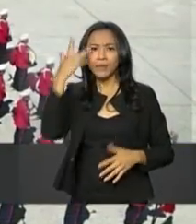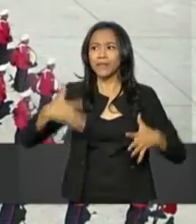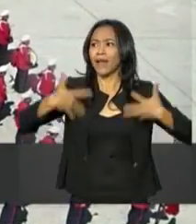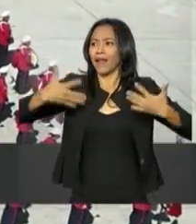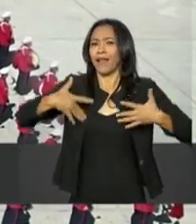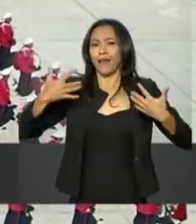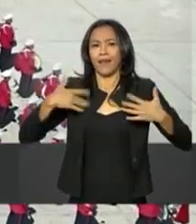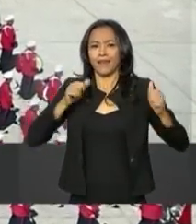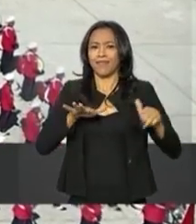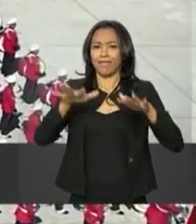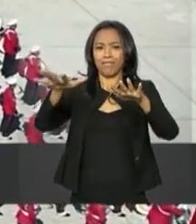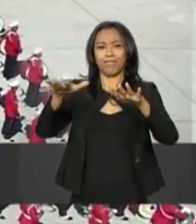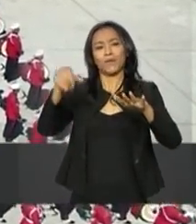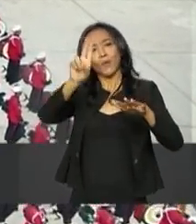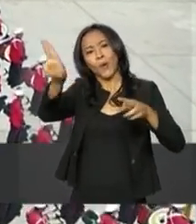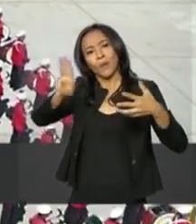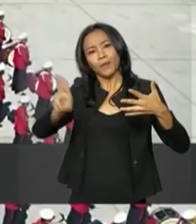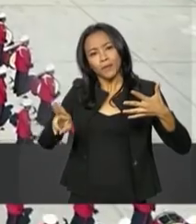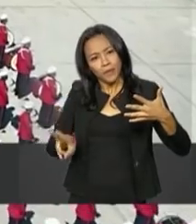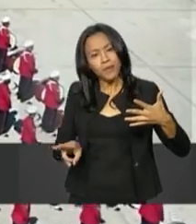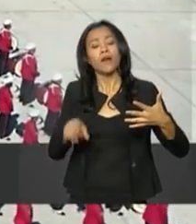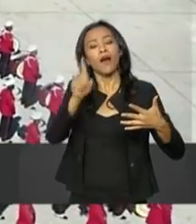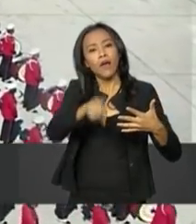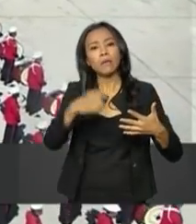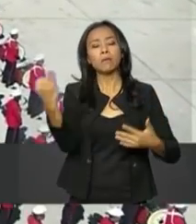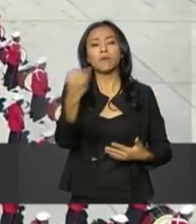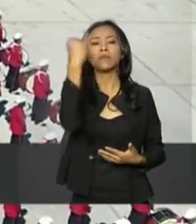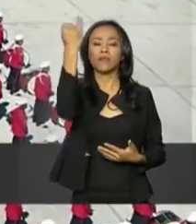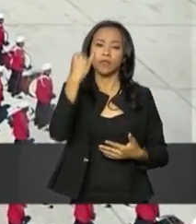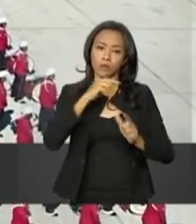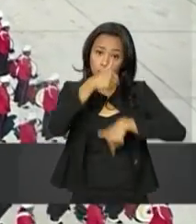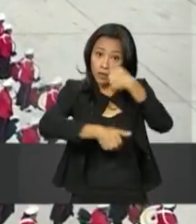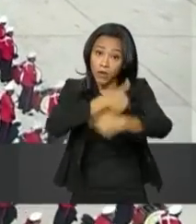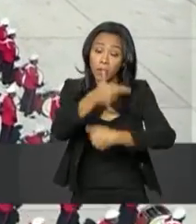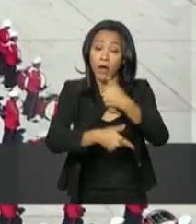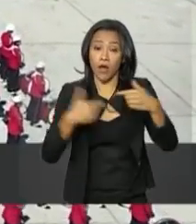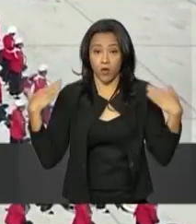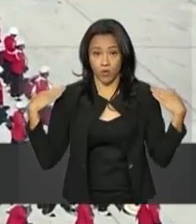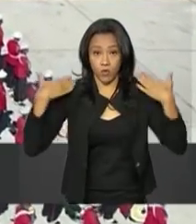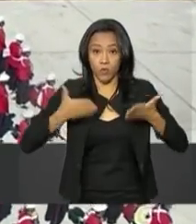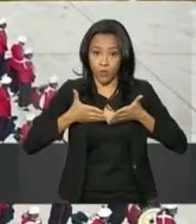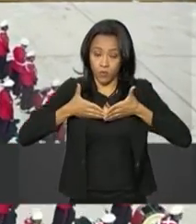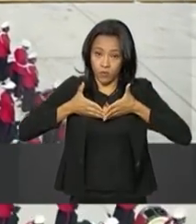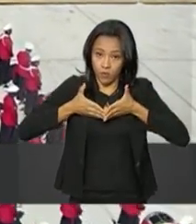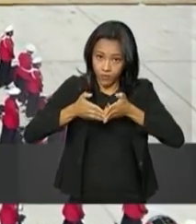essa ligação, né, com das Forças Armadas, da Marinha do Brasil em particular, com essas instituições,